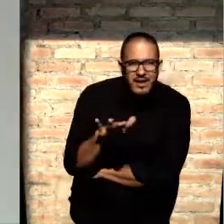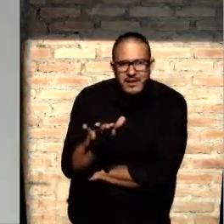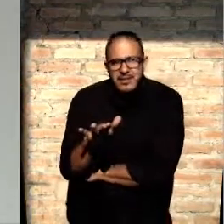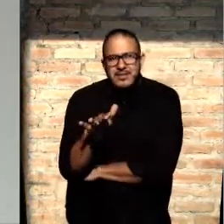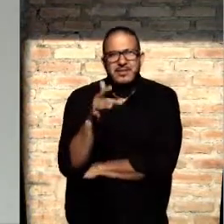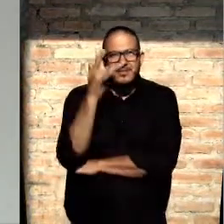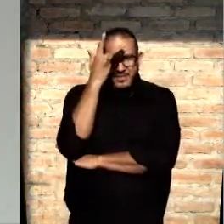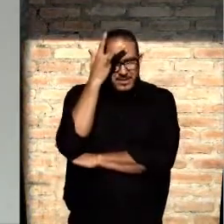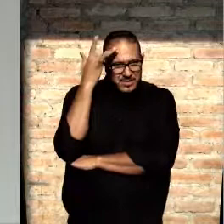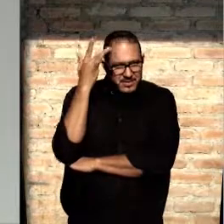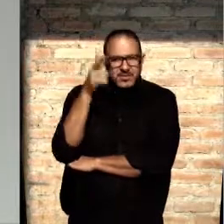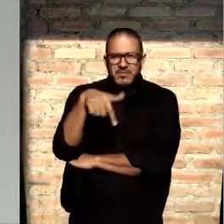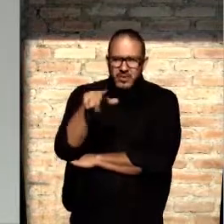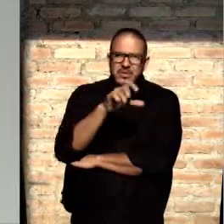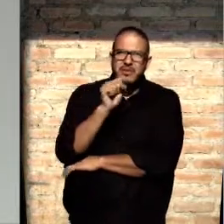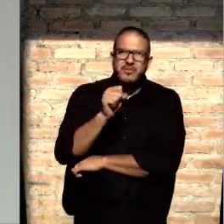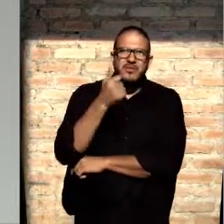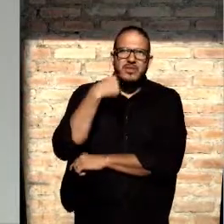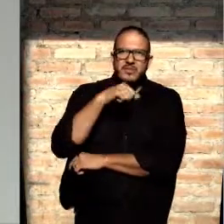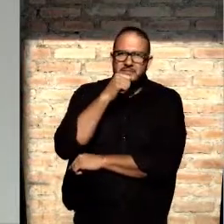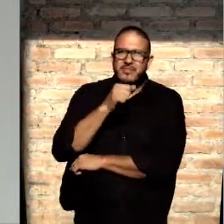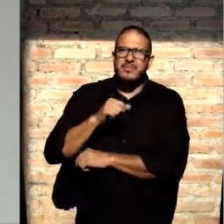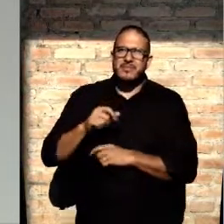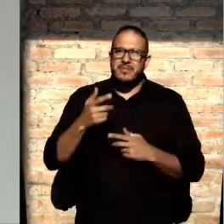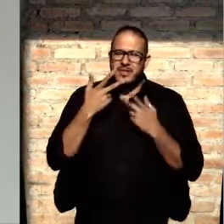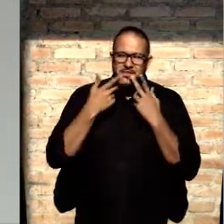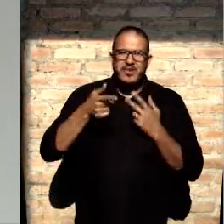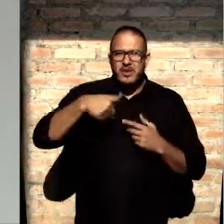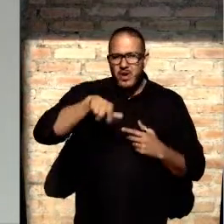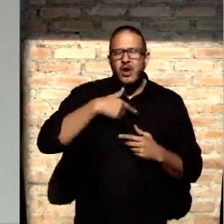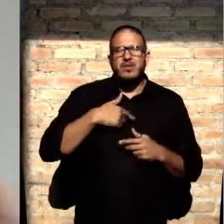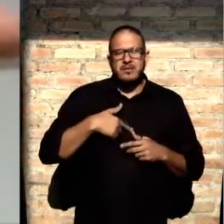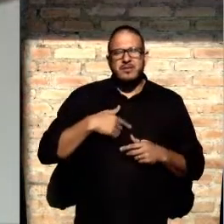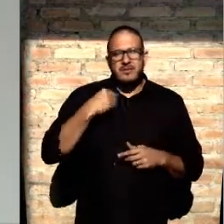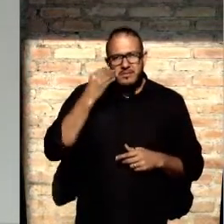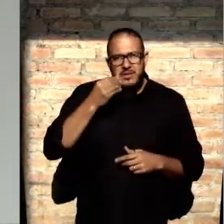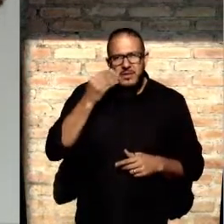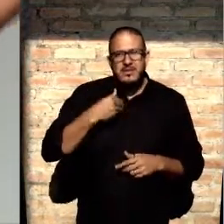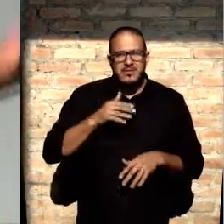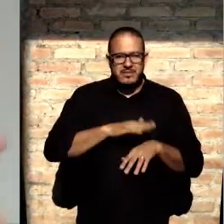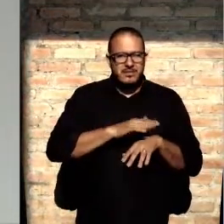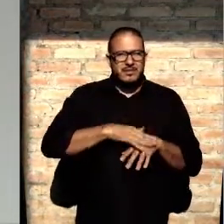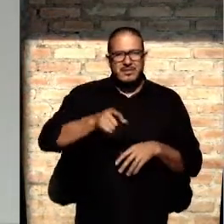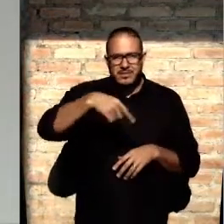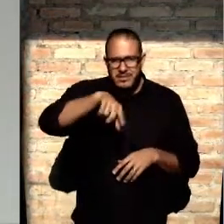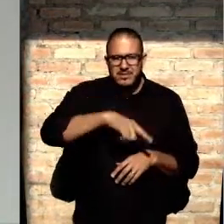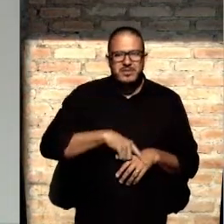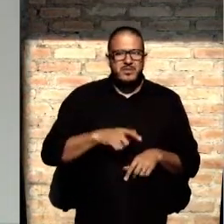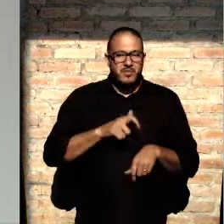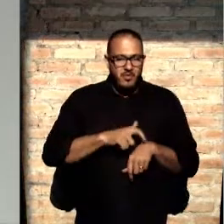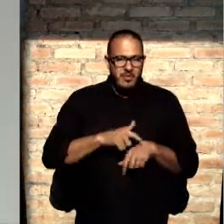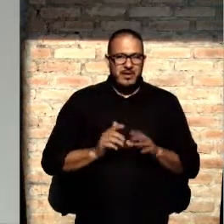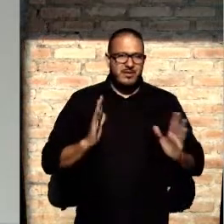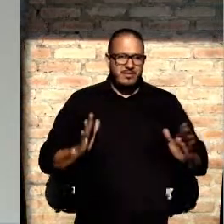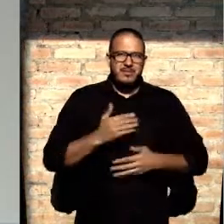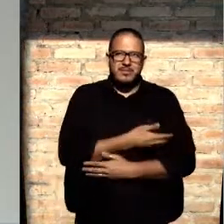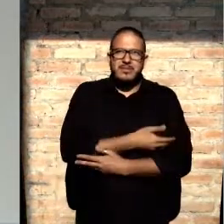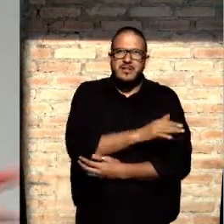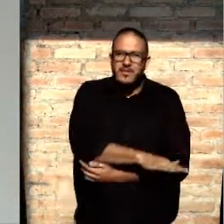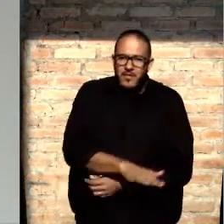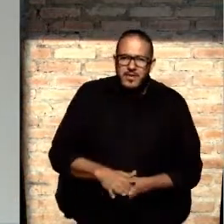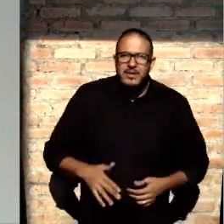pode ter muitas mães mas é somos técnicos de alguma maneira são técnicos na primeira infância eu vou